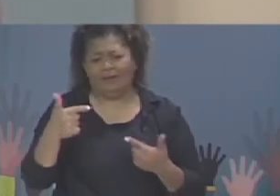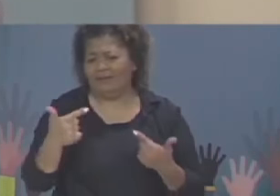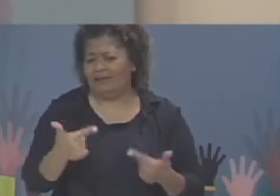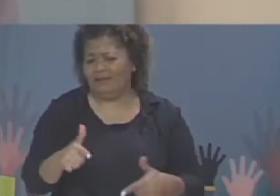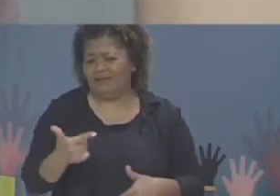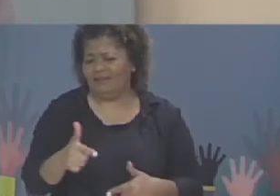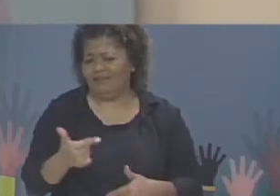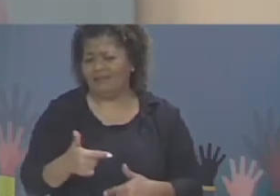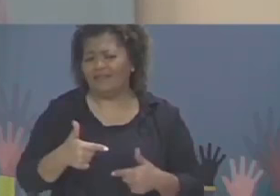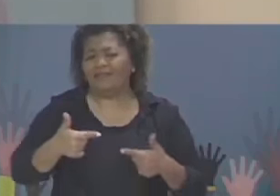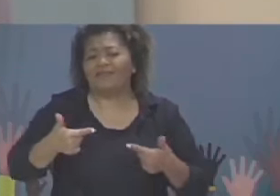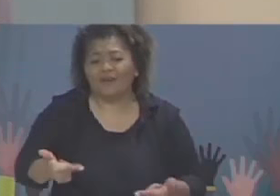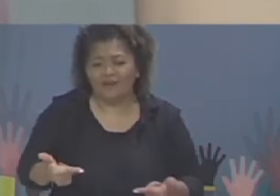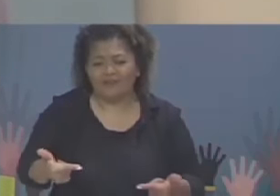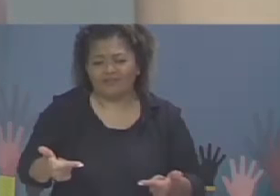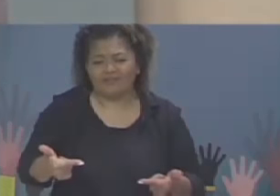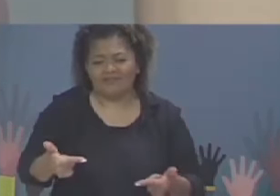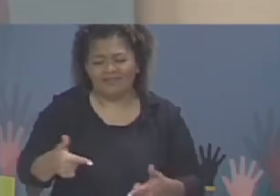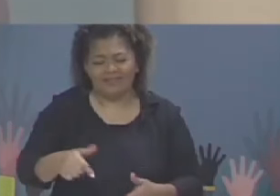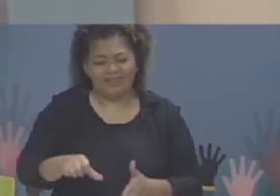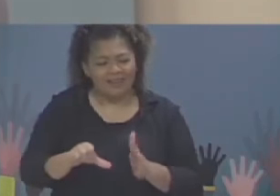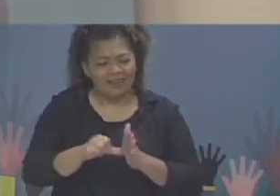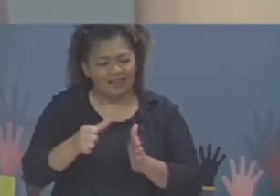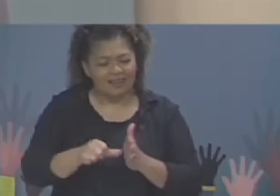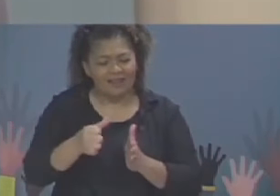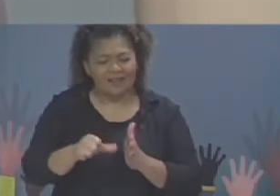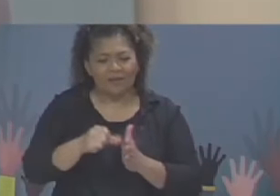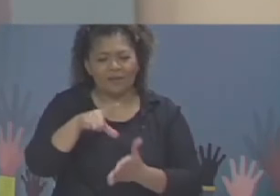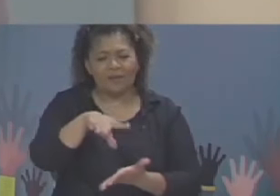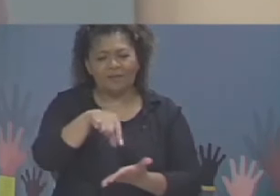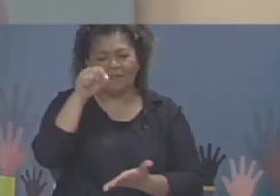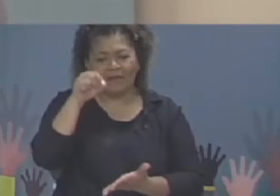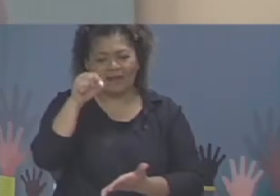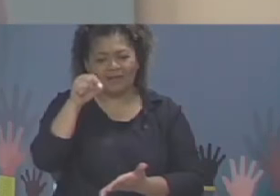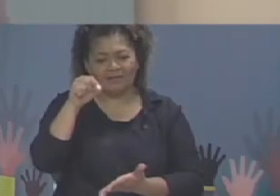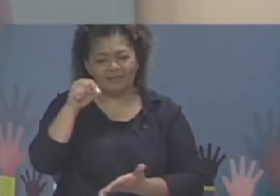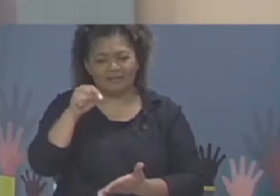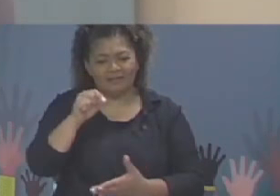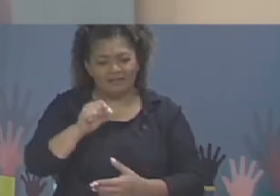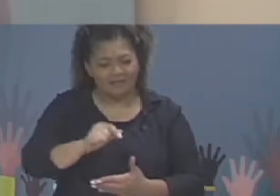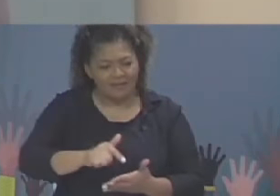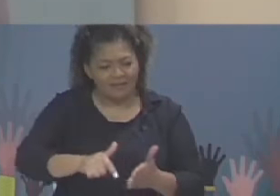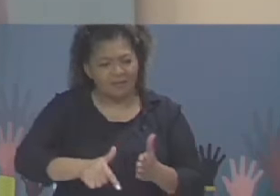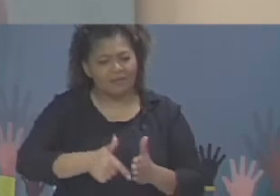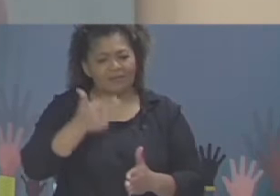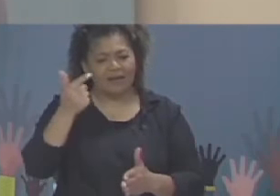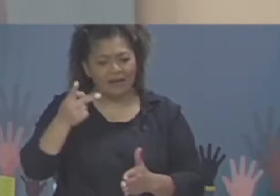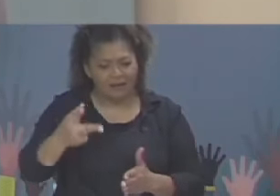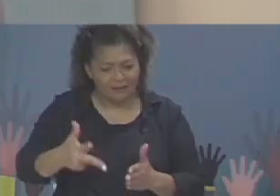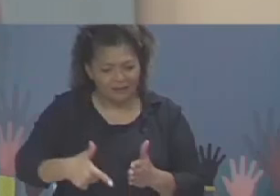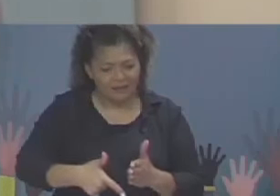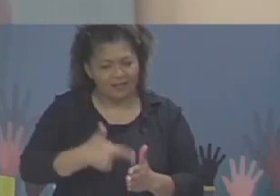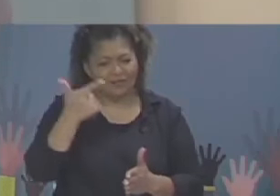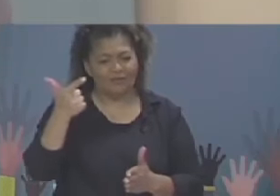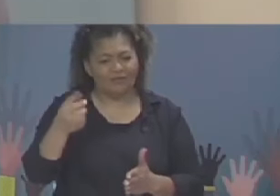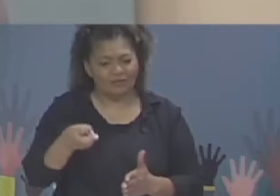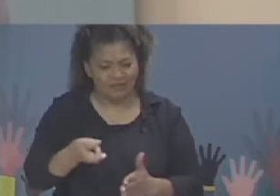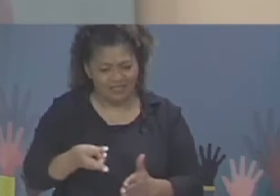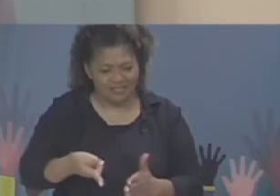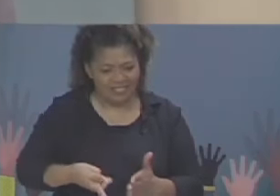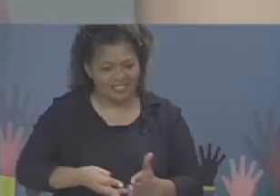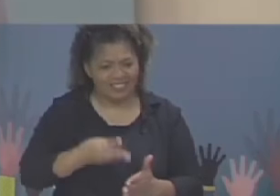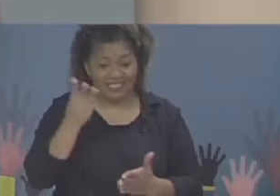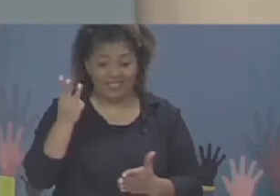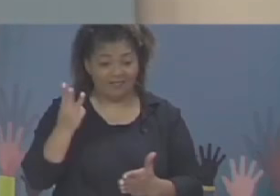de eu ser o primeiro sorteado, não consegui. Então, nós tínhamos uma probabilidade de 0,5 de eu ser o segundo sorteado, não consegui. E me lembra que eu não tenho muita